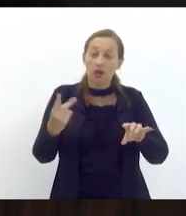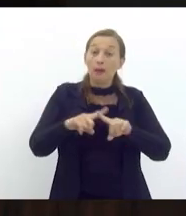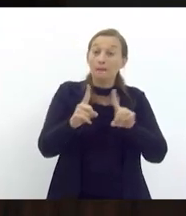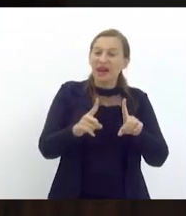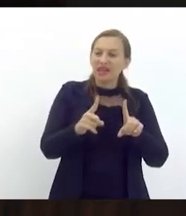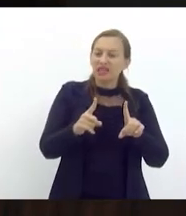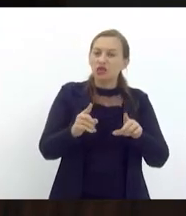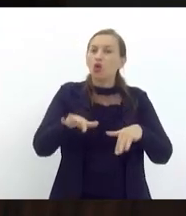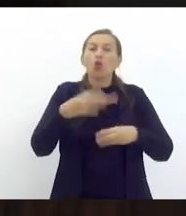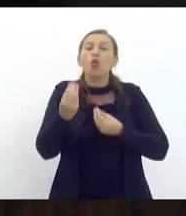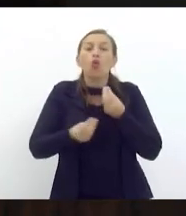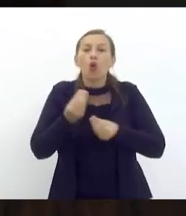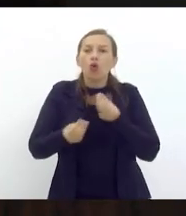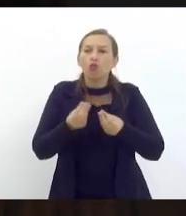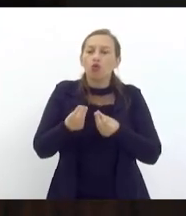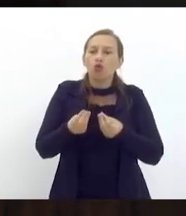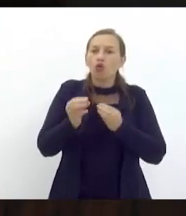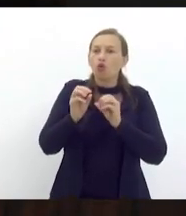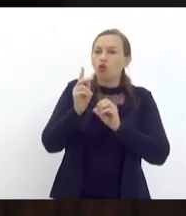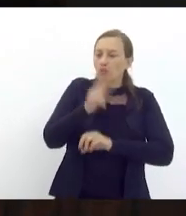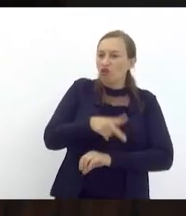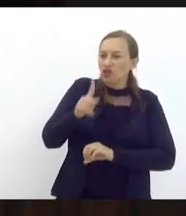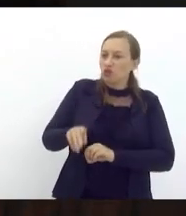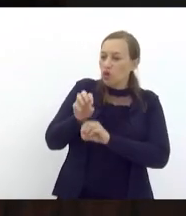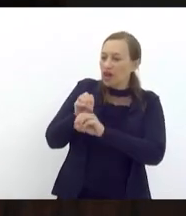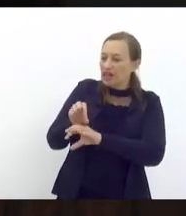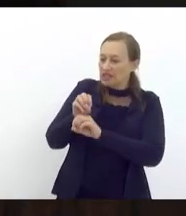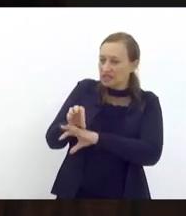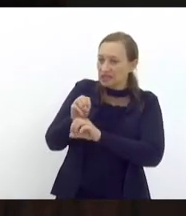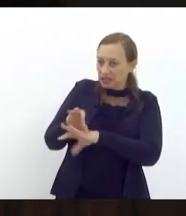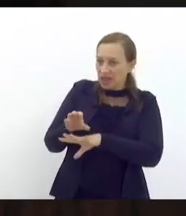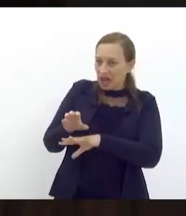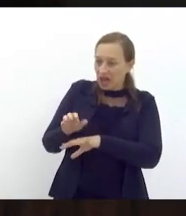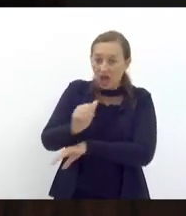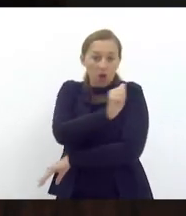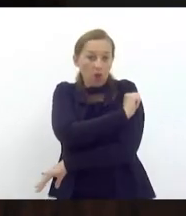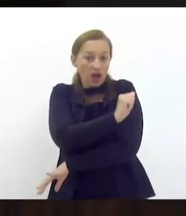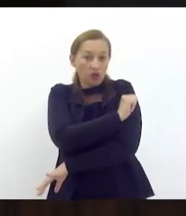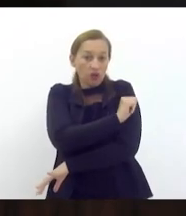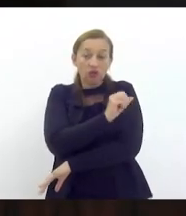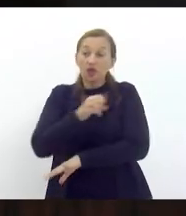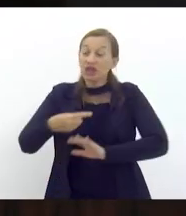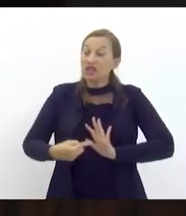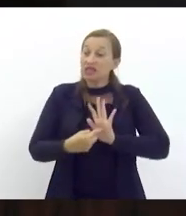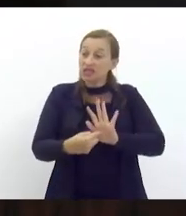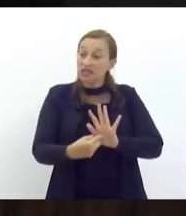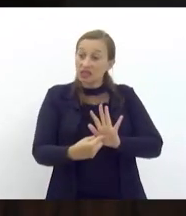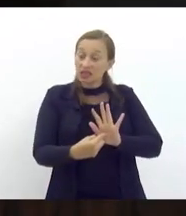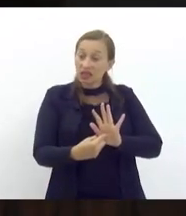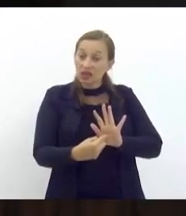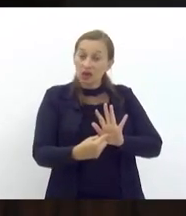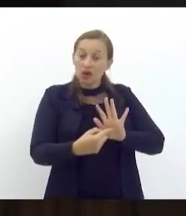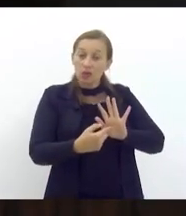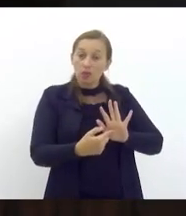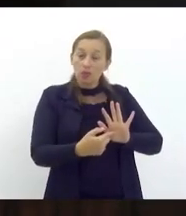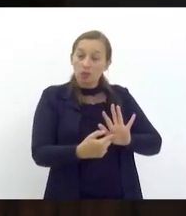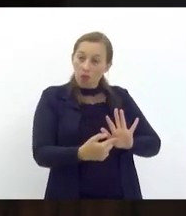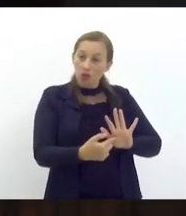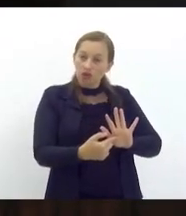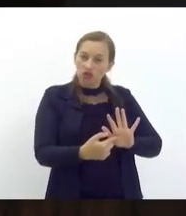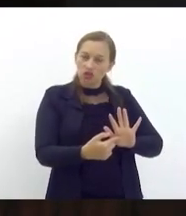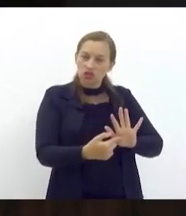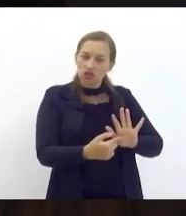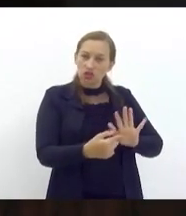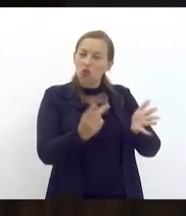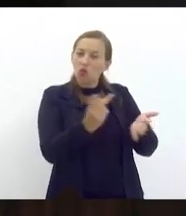que educação Professor quer dar para uma criança que tá informação de caráter que não conhece direito uma abecedário ou